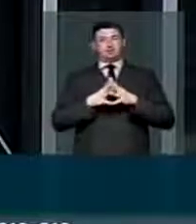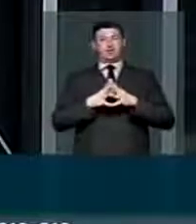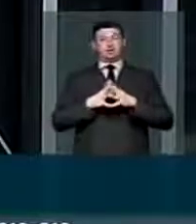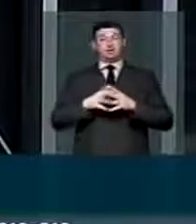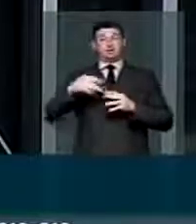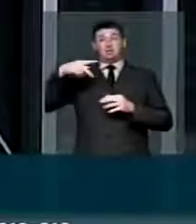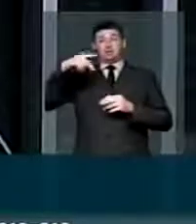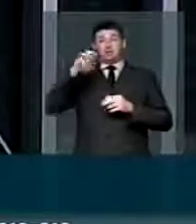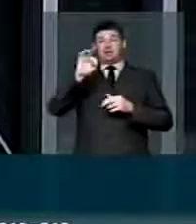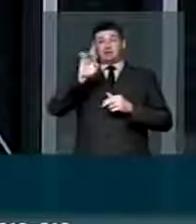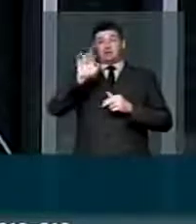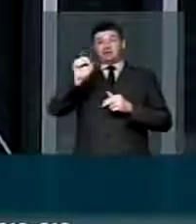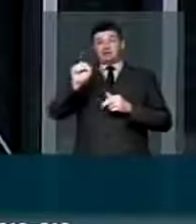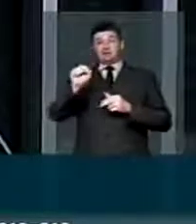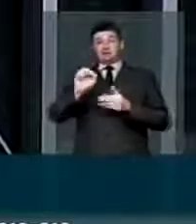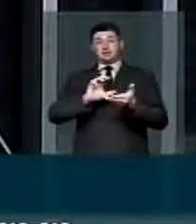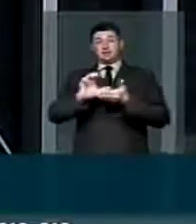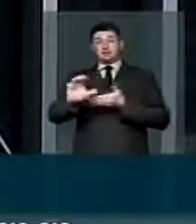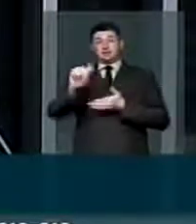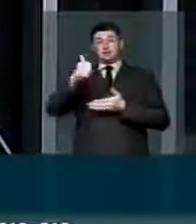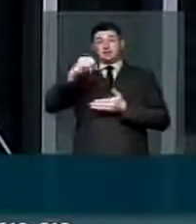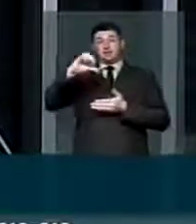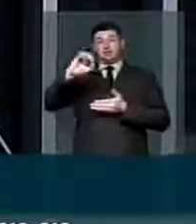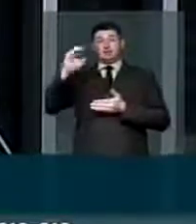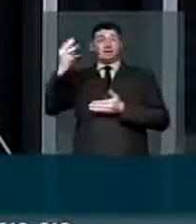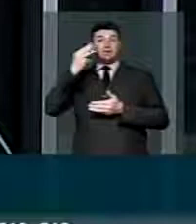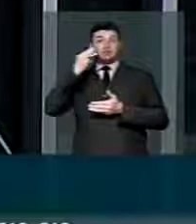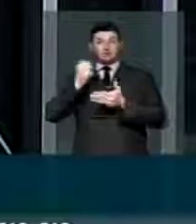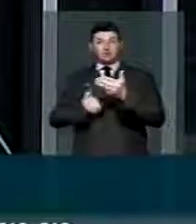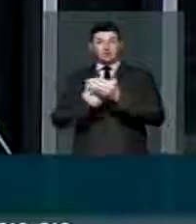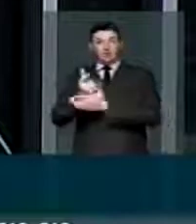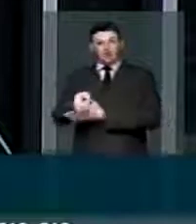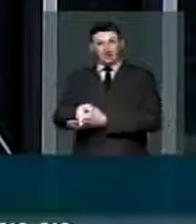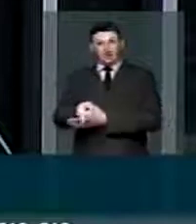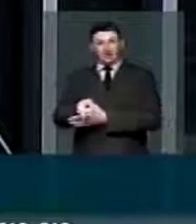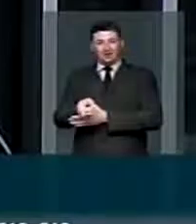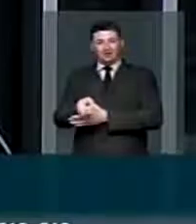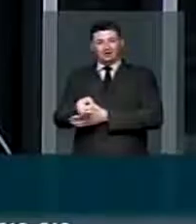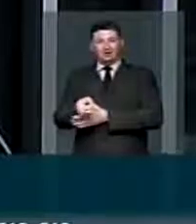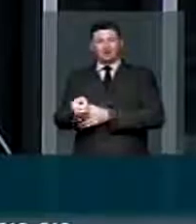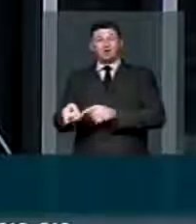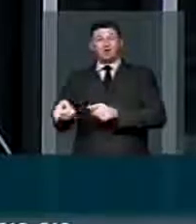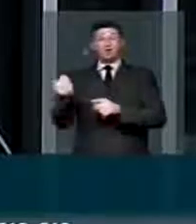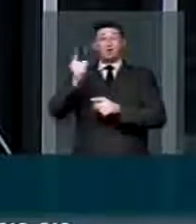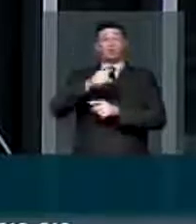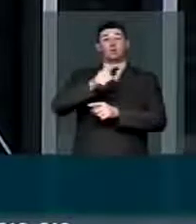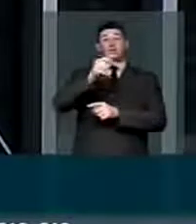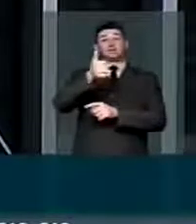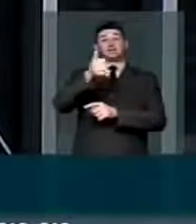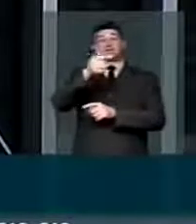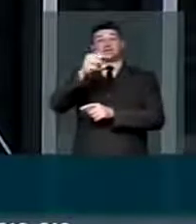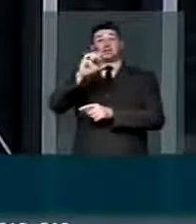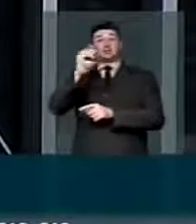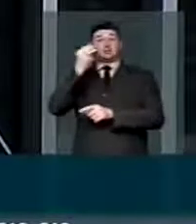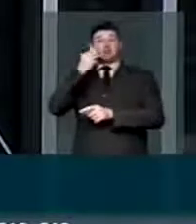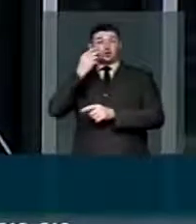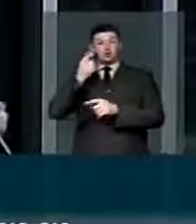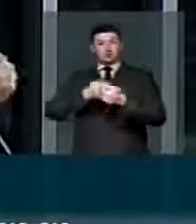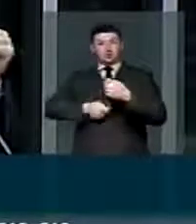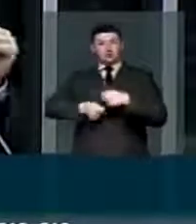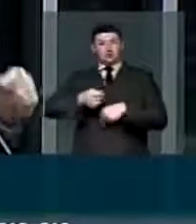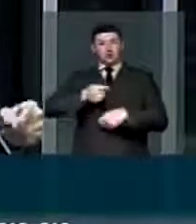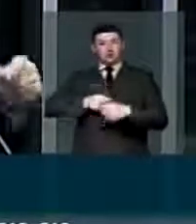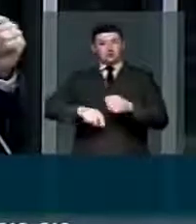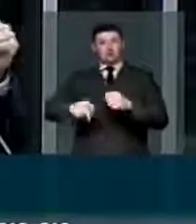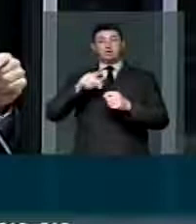A Petrobras investiu 190 milhões na aquisição. Os outros 170 milhões do negócio